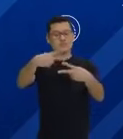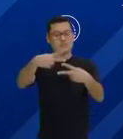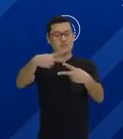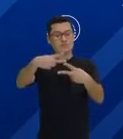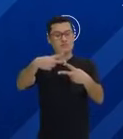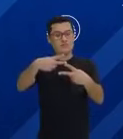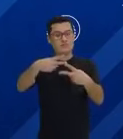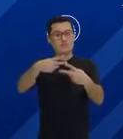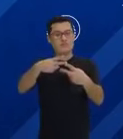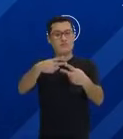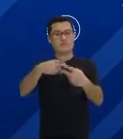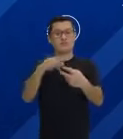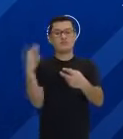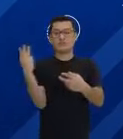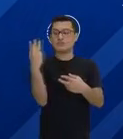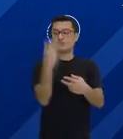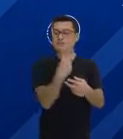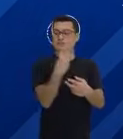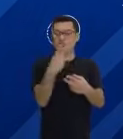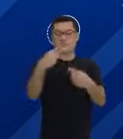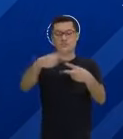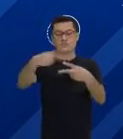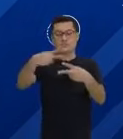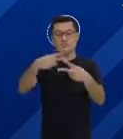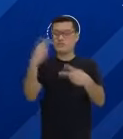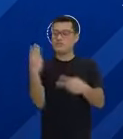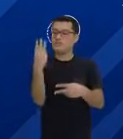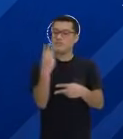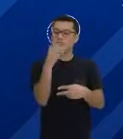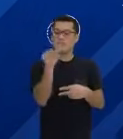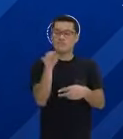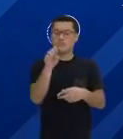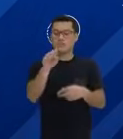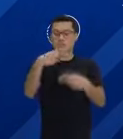disponível no site da Seduc Olha ela site